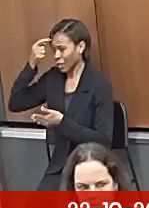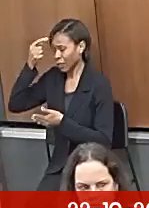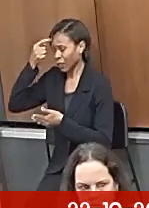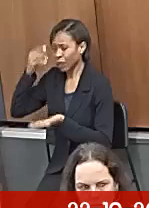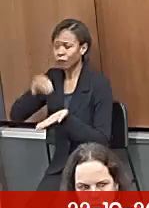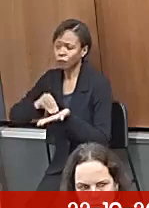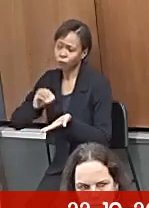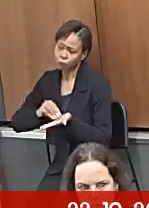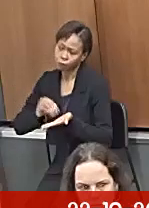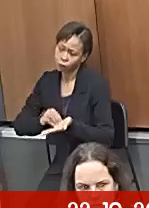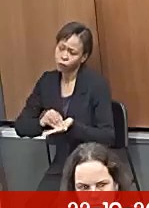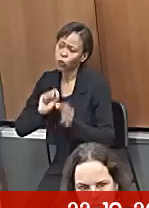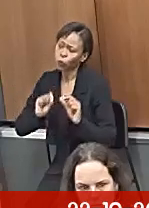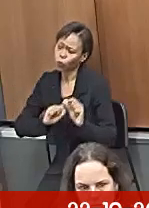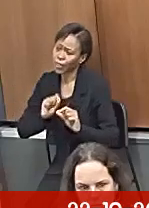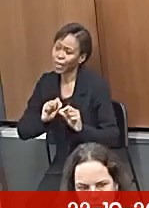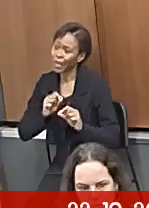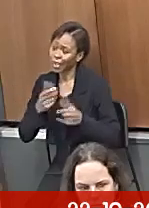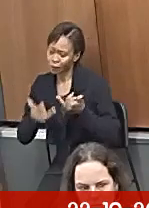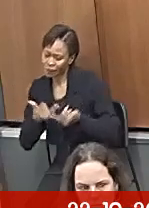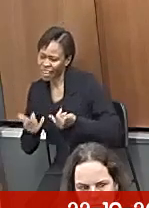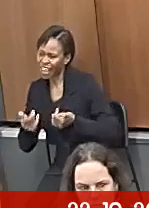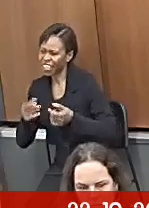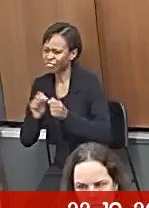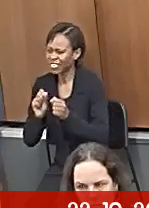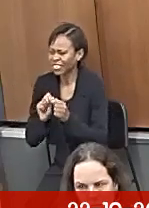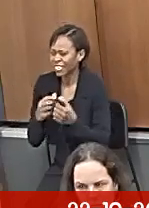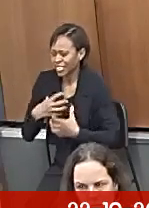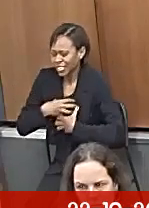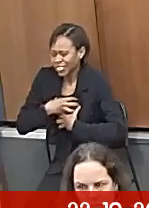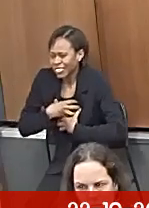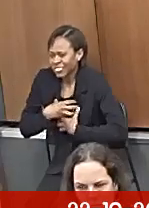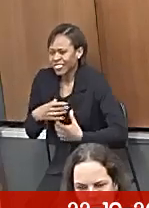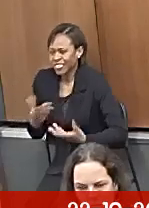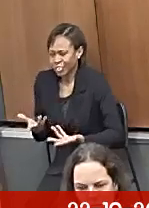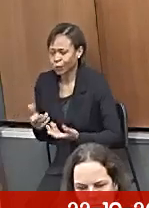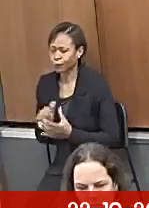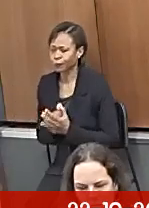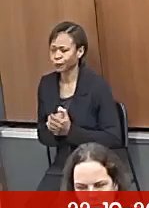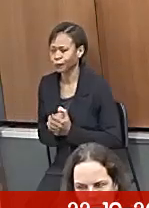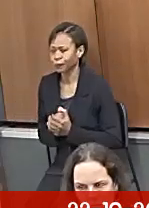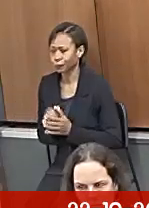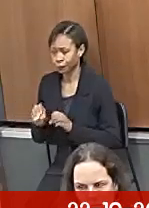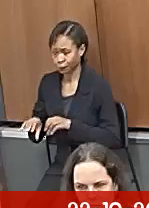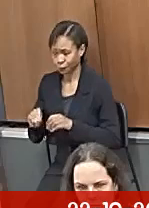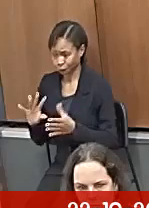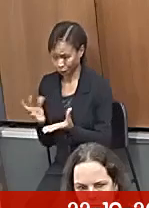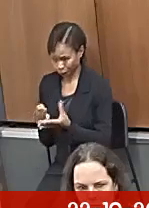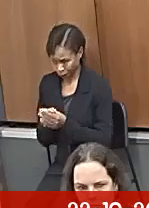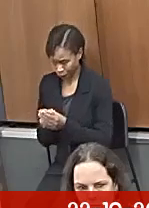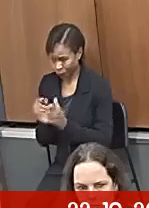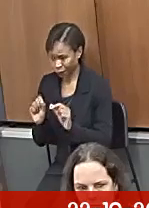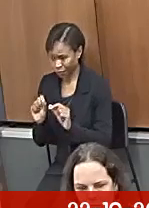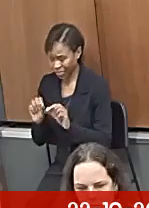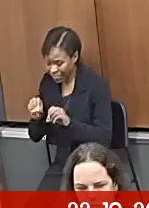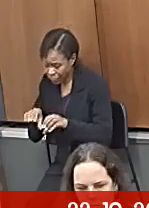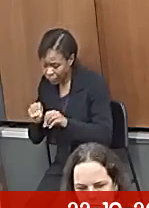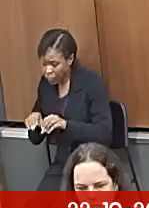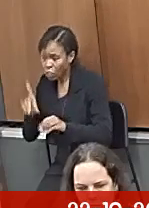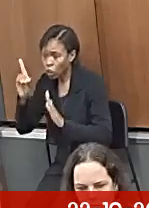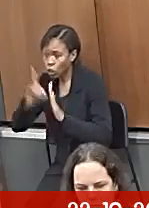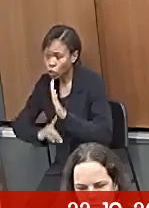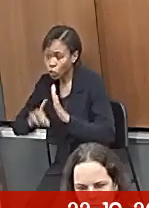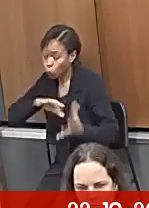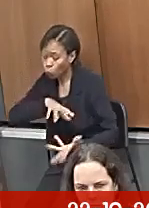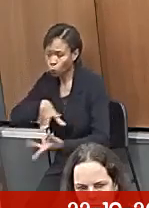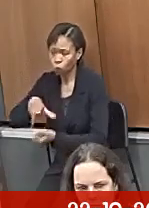pensa no fazer, no sentir. A educação inclusiva trata o ensino como um direito universal e valoriza a diversidade humana